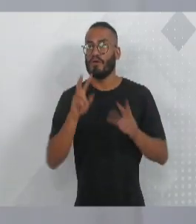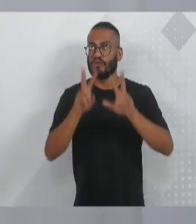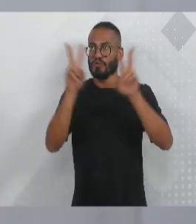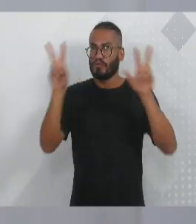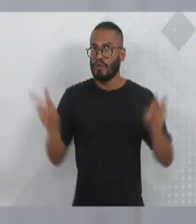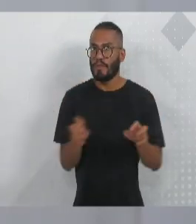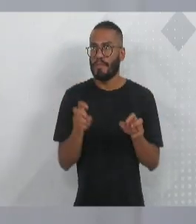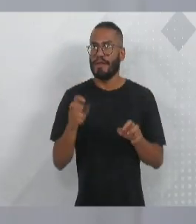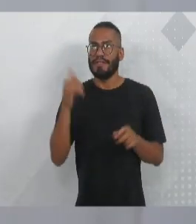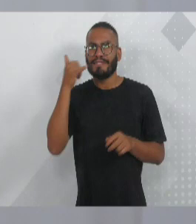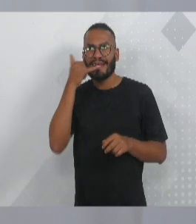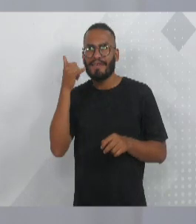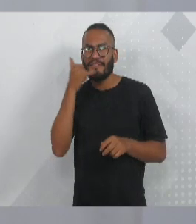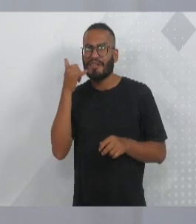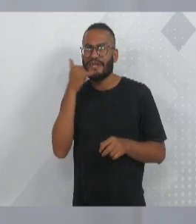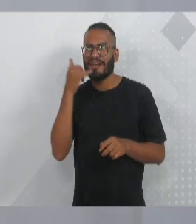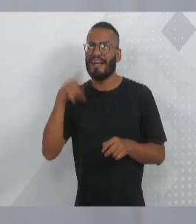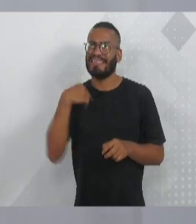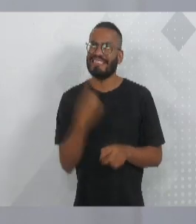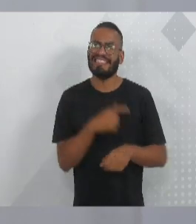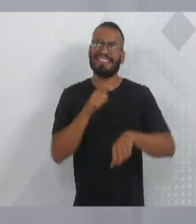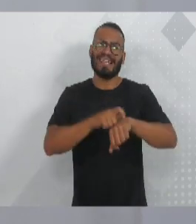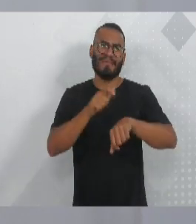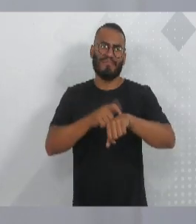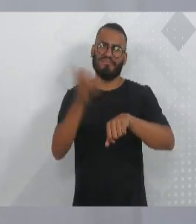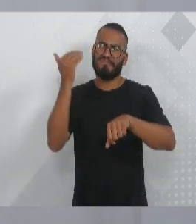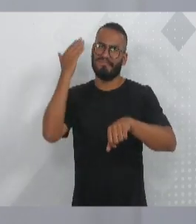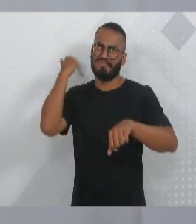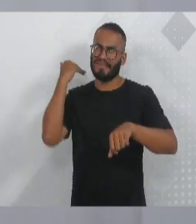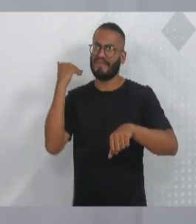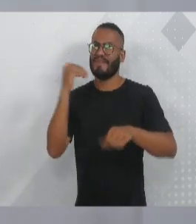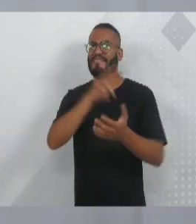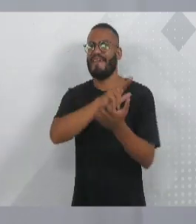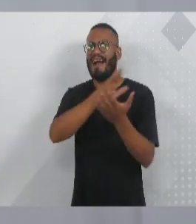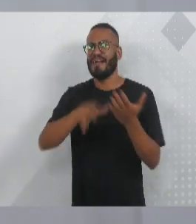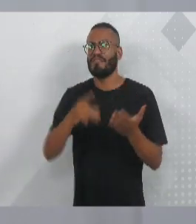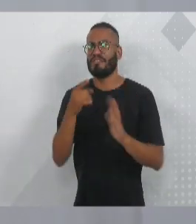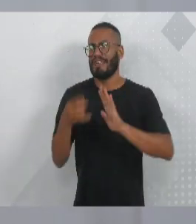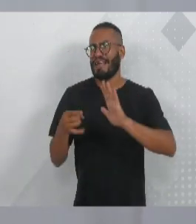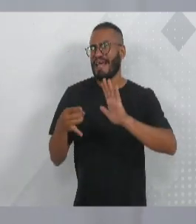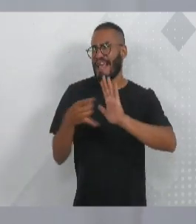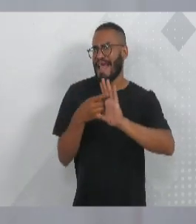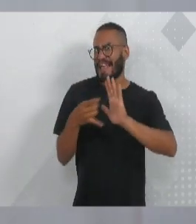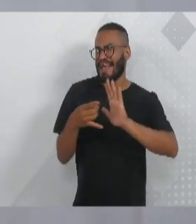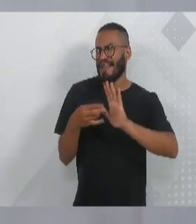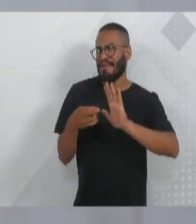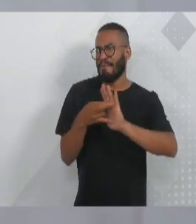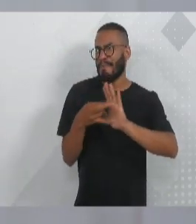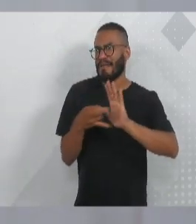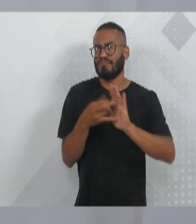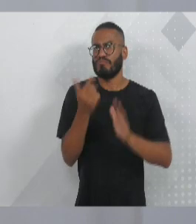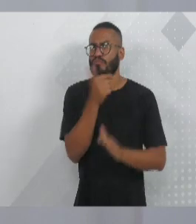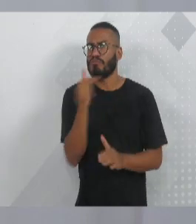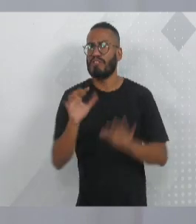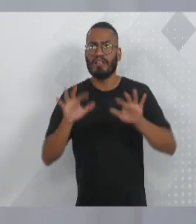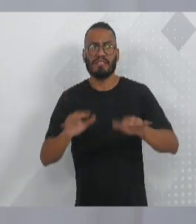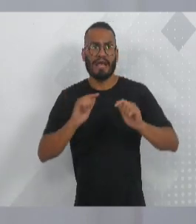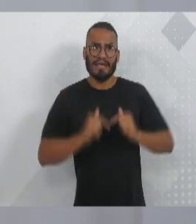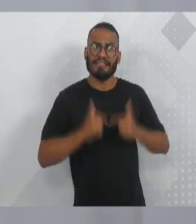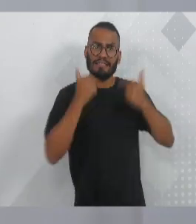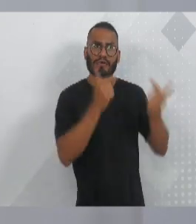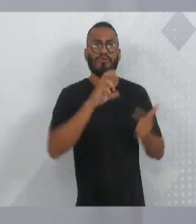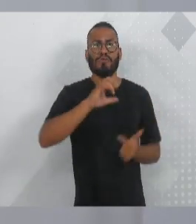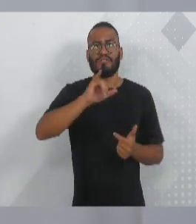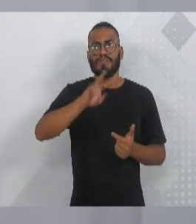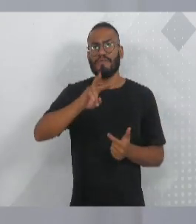o telefonia n estamos ouvindo há muito e muito tempo 300 requerimentos gente não tem outro jeito é ação civil pública